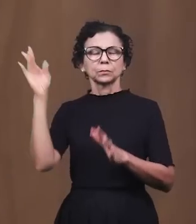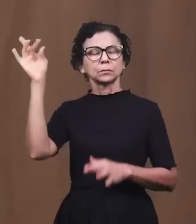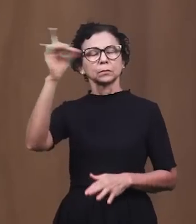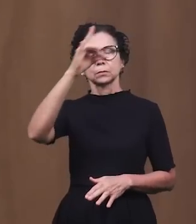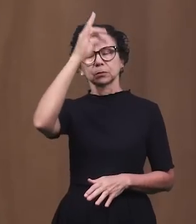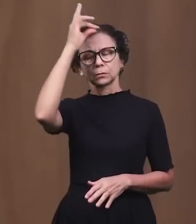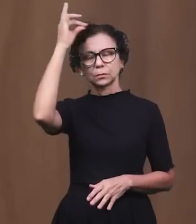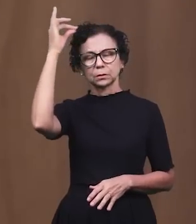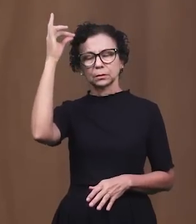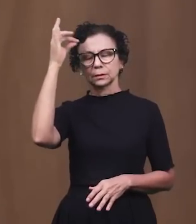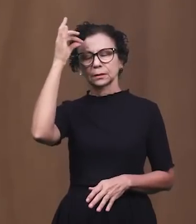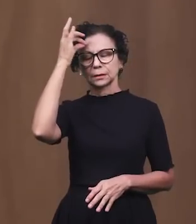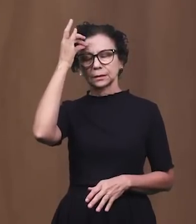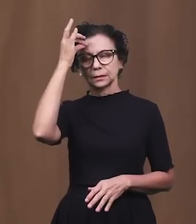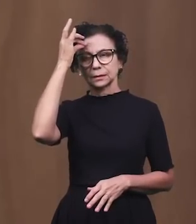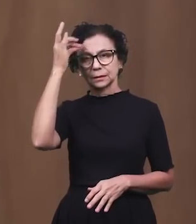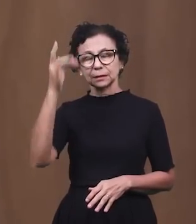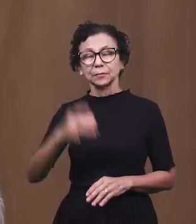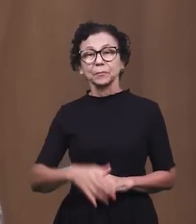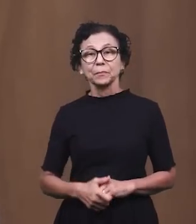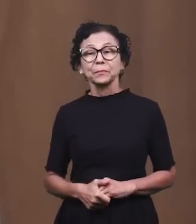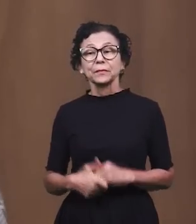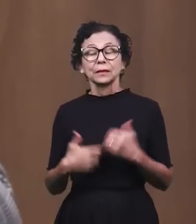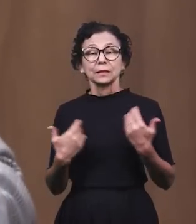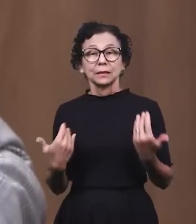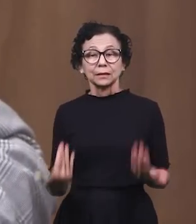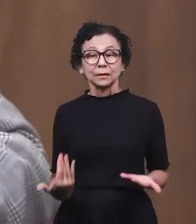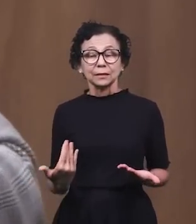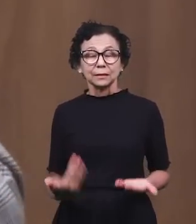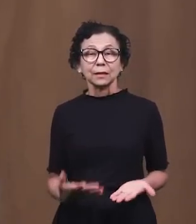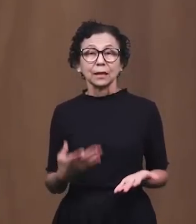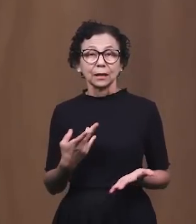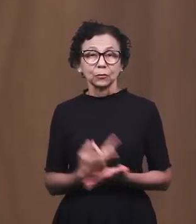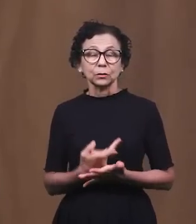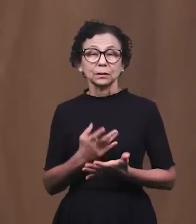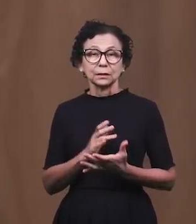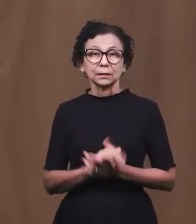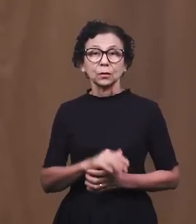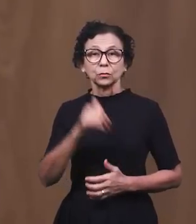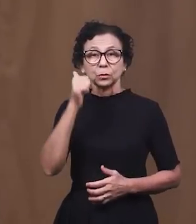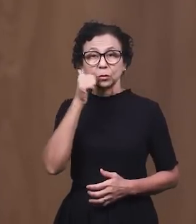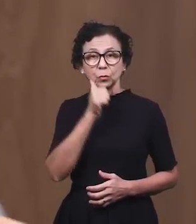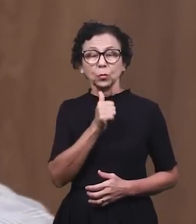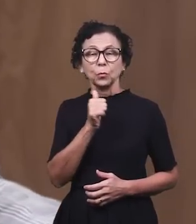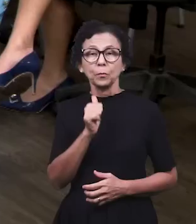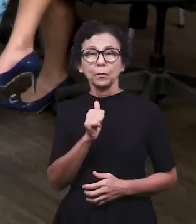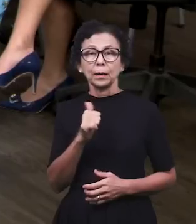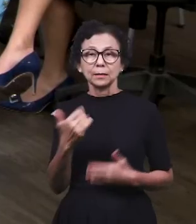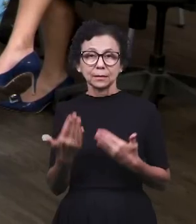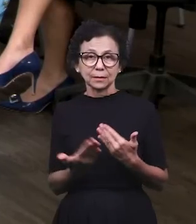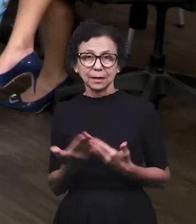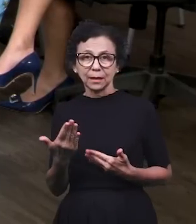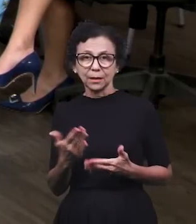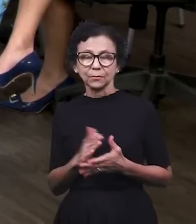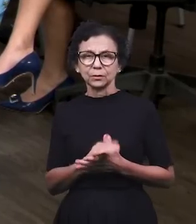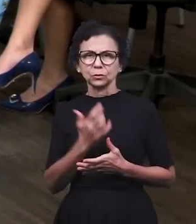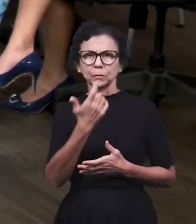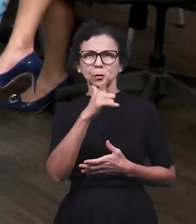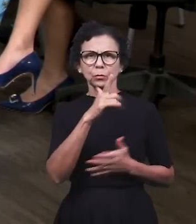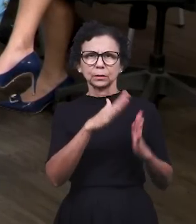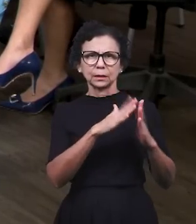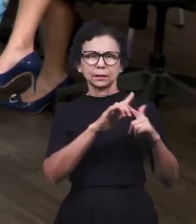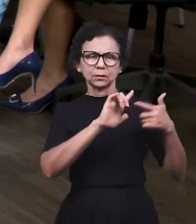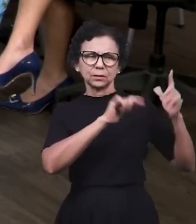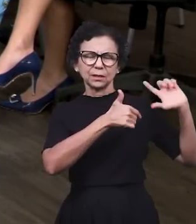fazendo, foi tudo nisso. A ponto de uma irmã, que era até de uma igreja tradicional, foi no Manaim, e